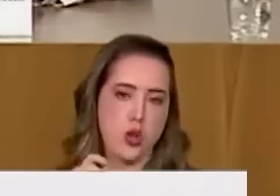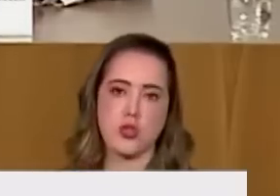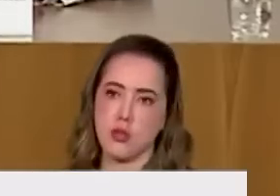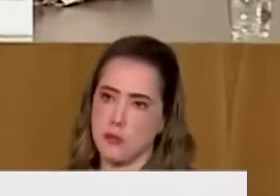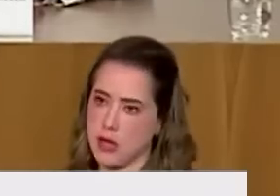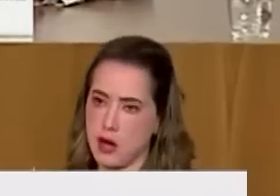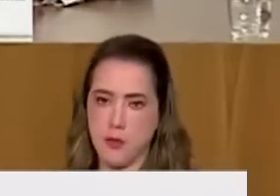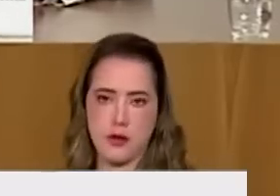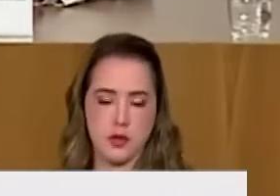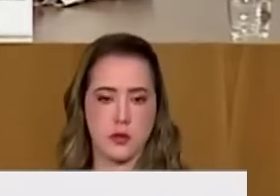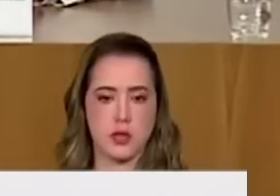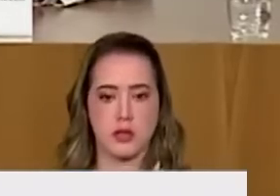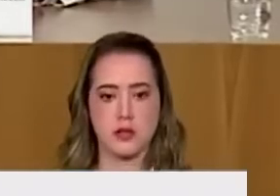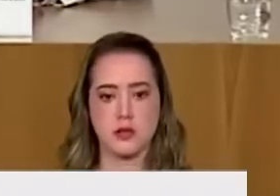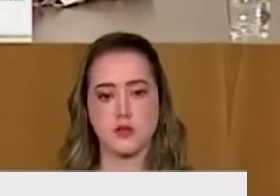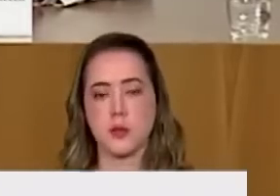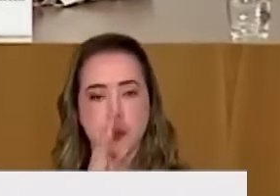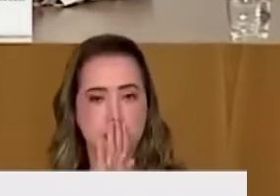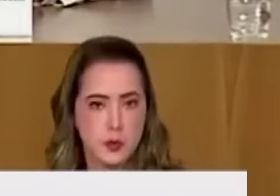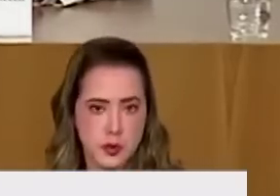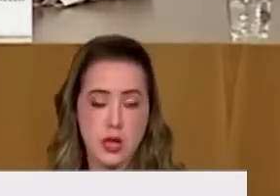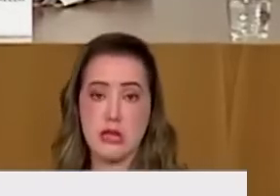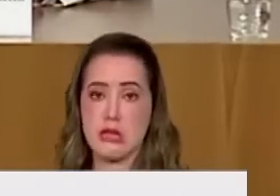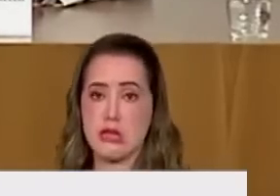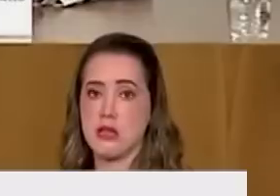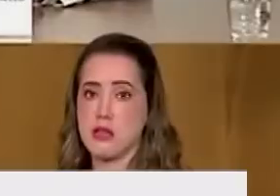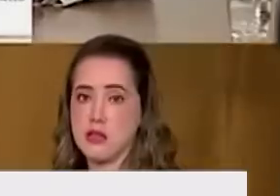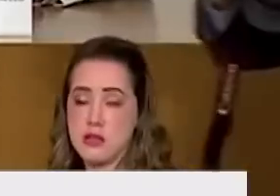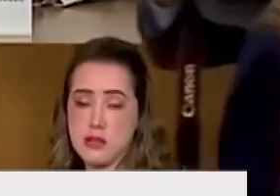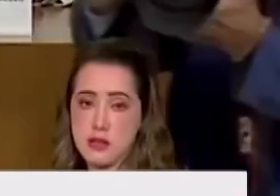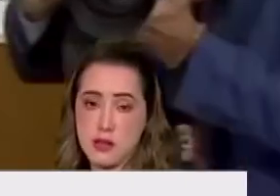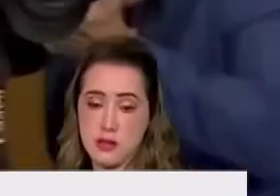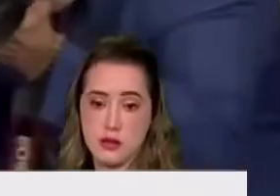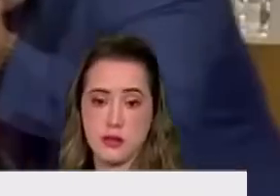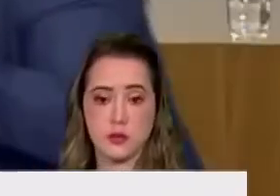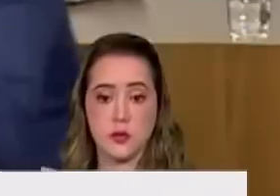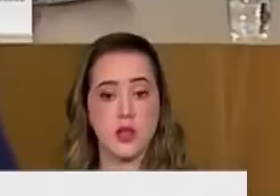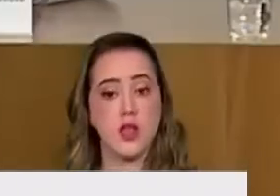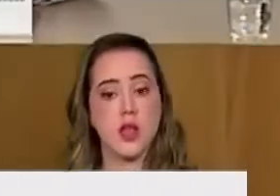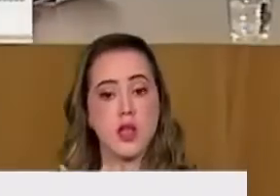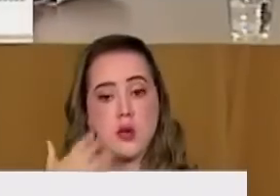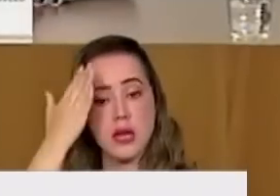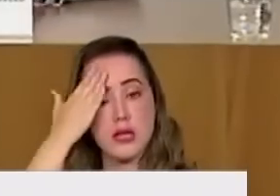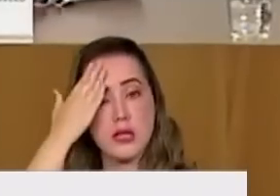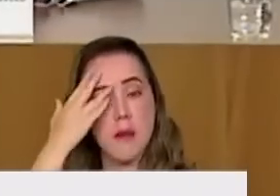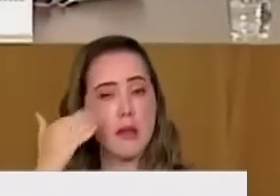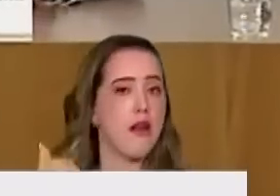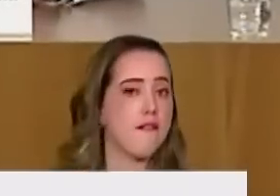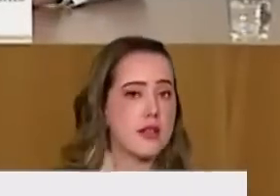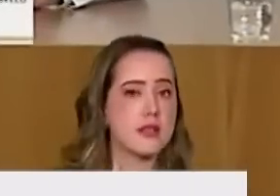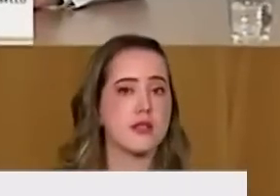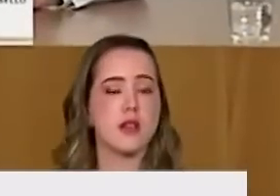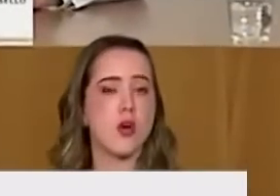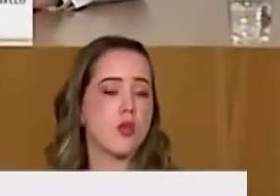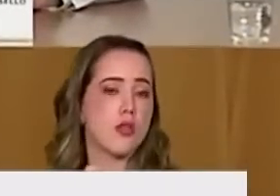alvorada. Boa tarde, Lisandra Paraguaçu, da agência Reuters, aqui na frente. Eu queria saber a perspectiva da recuperação do presidente.